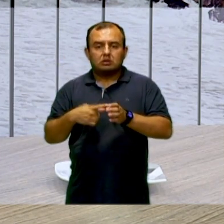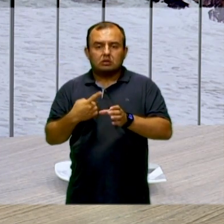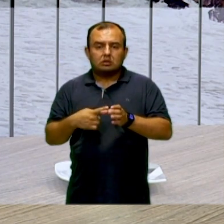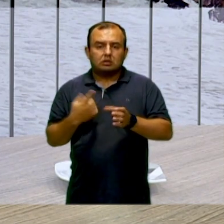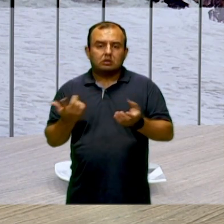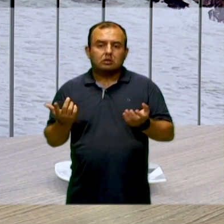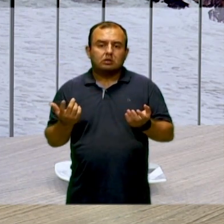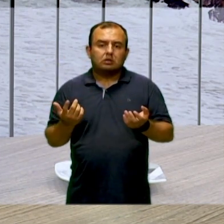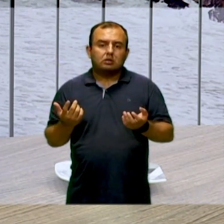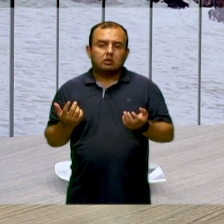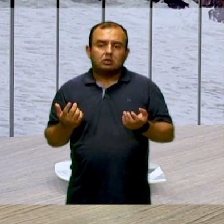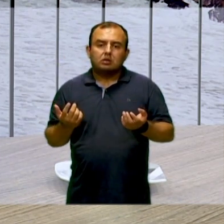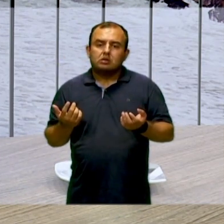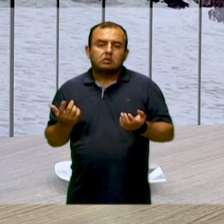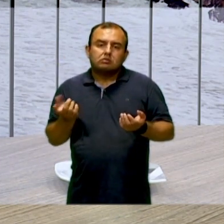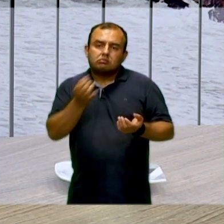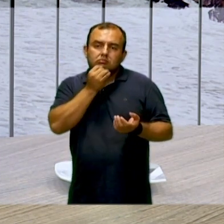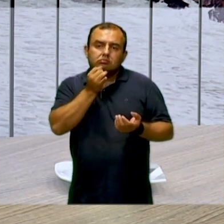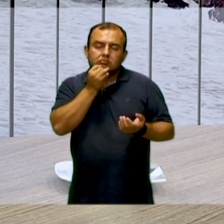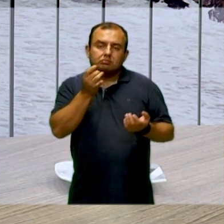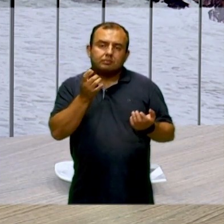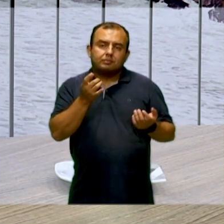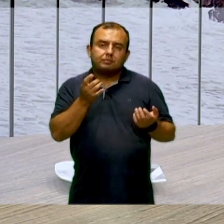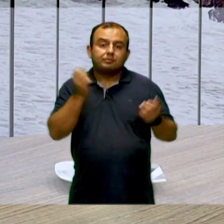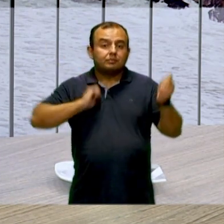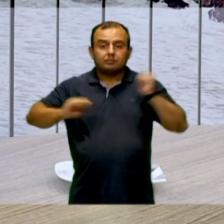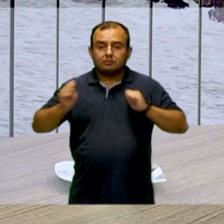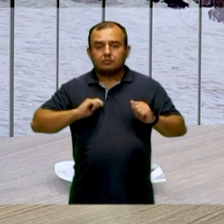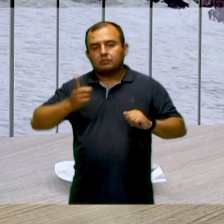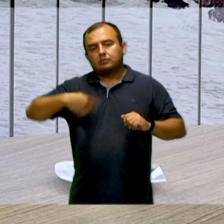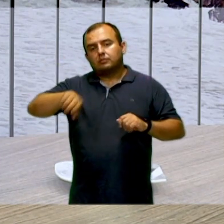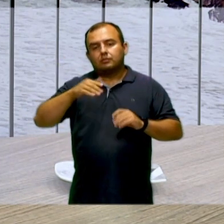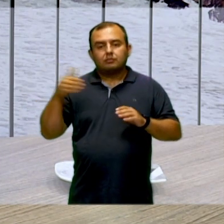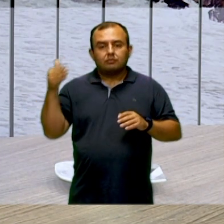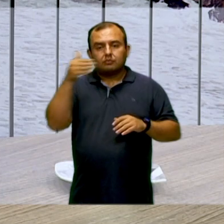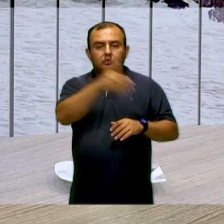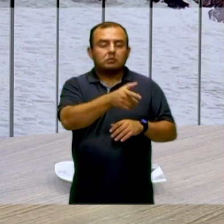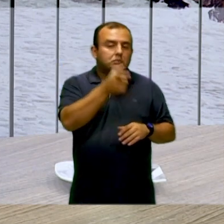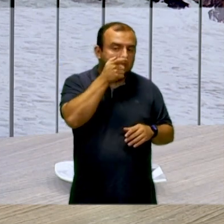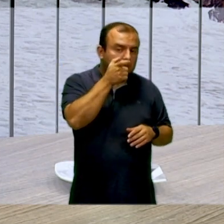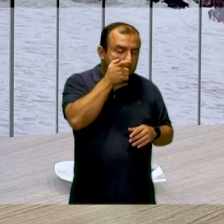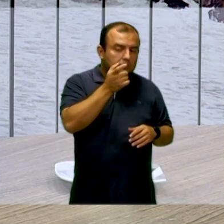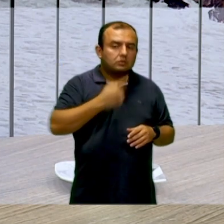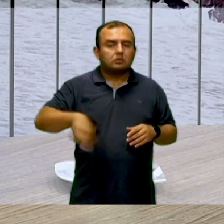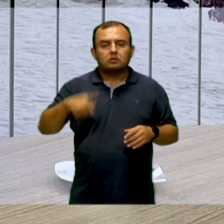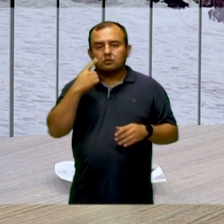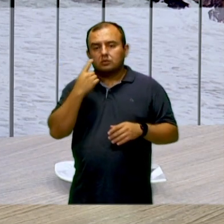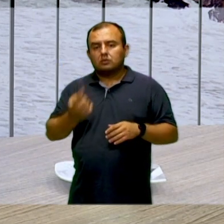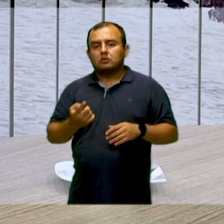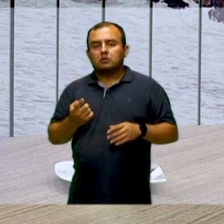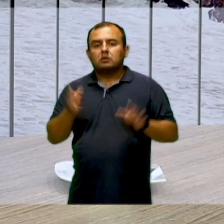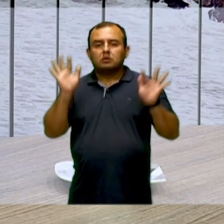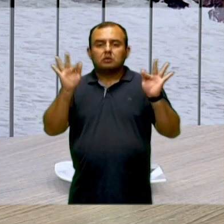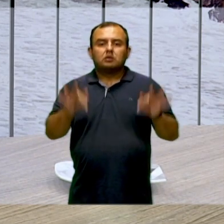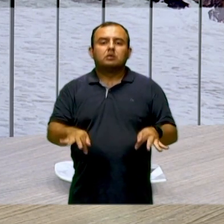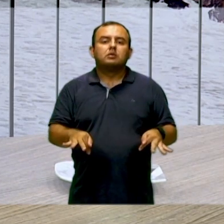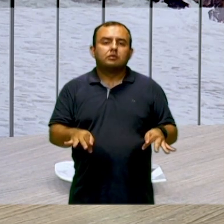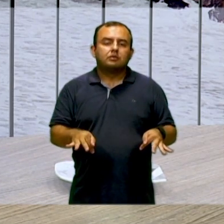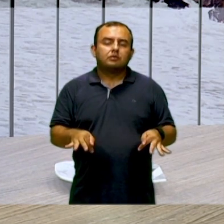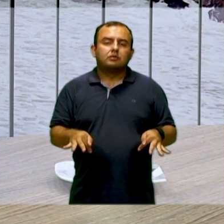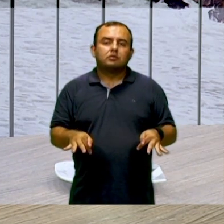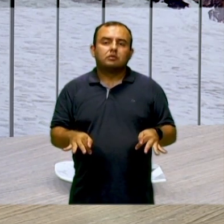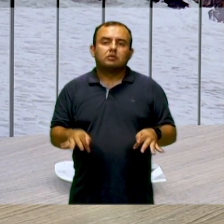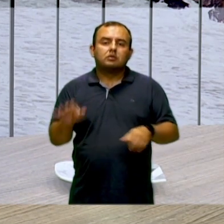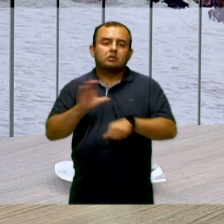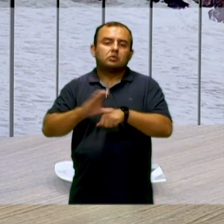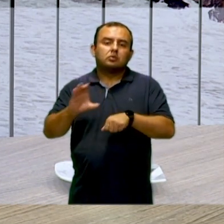peças assim... de grande expectativa aqui para nós irmos ver. A gente vê muito ali assim, a finalização de